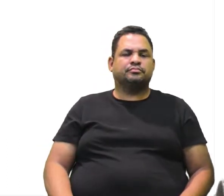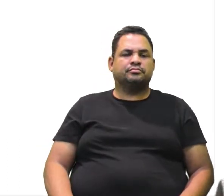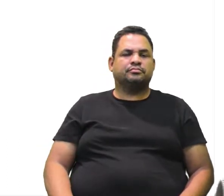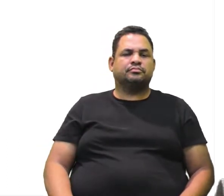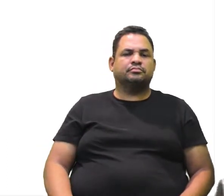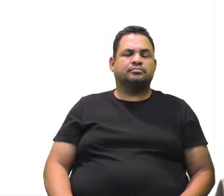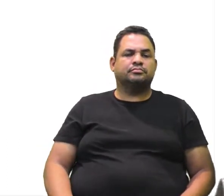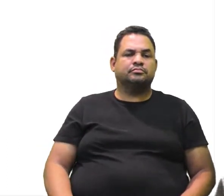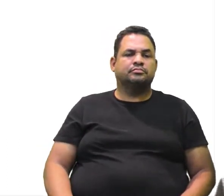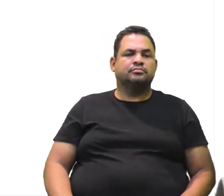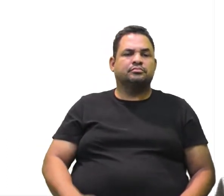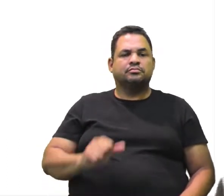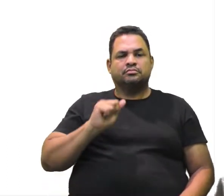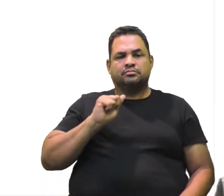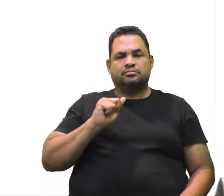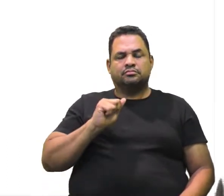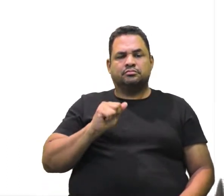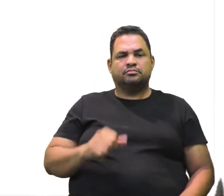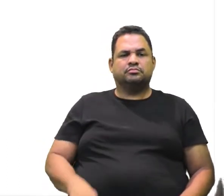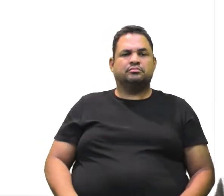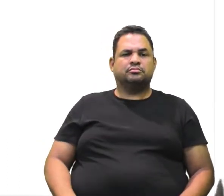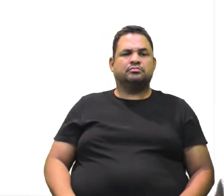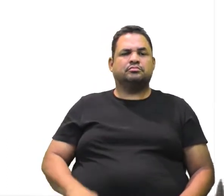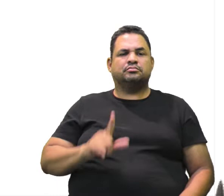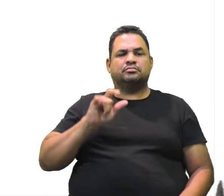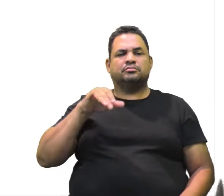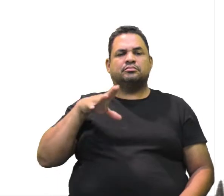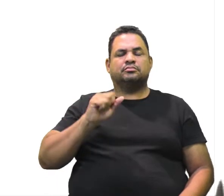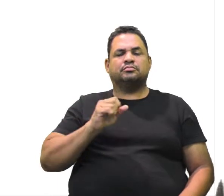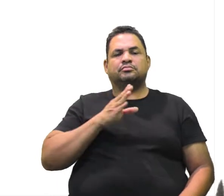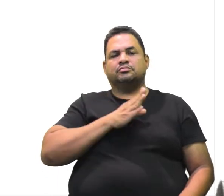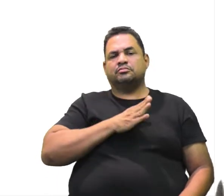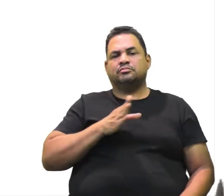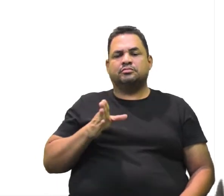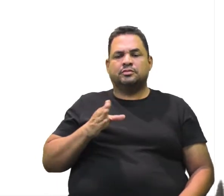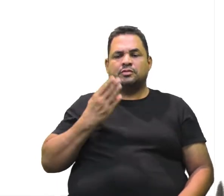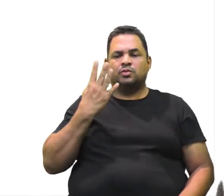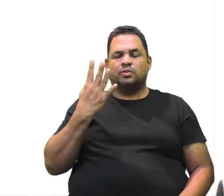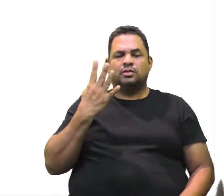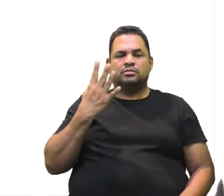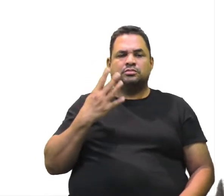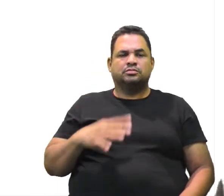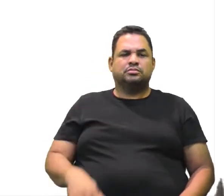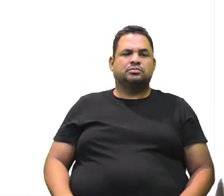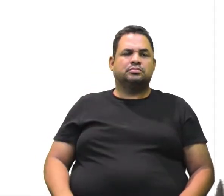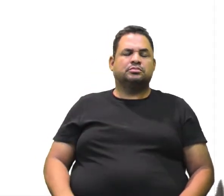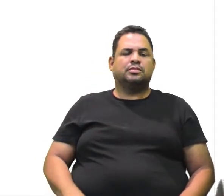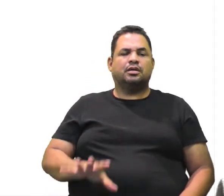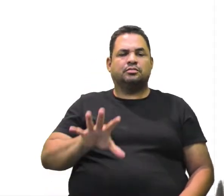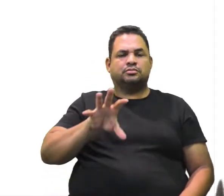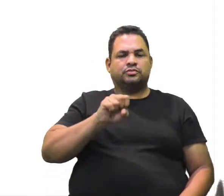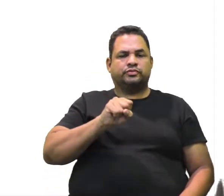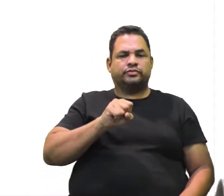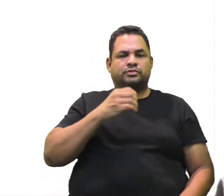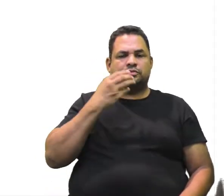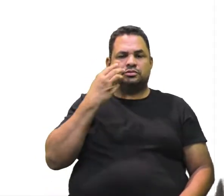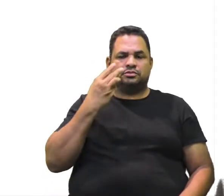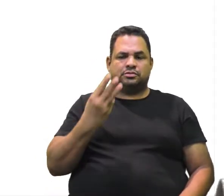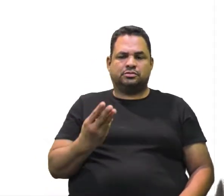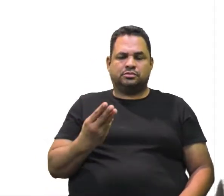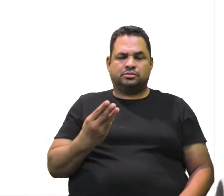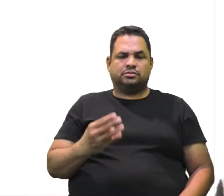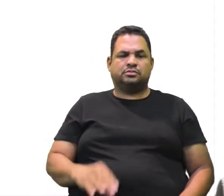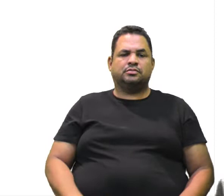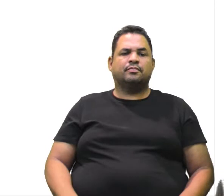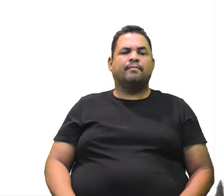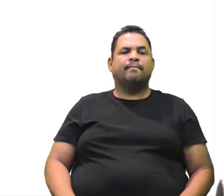Será que corresponde à letra A, liberada na etapa 4? Letra B, absorvida na